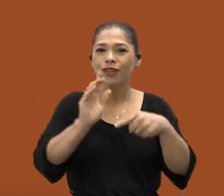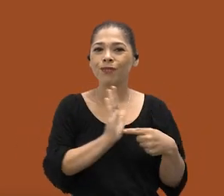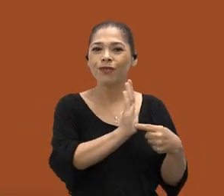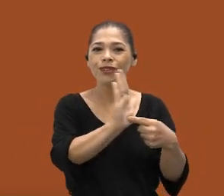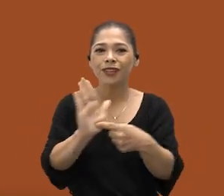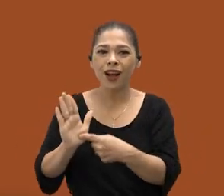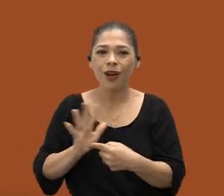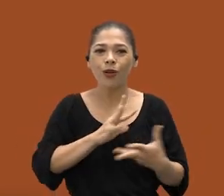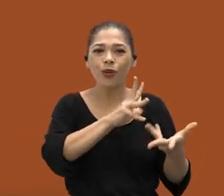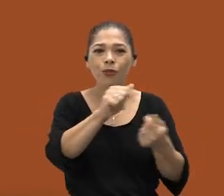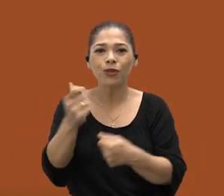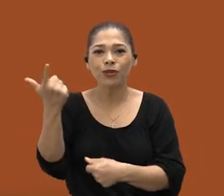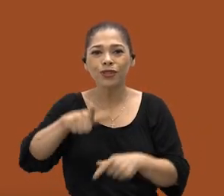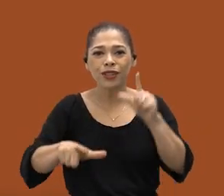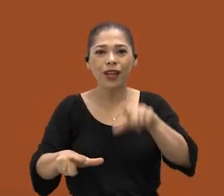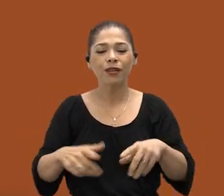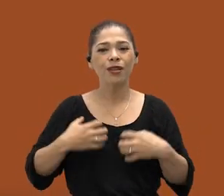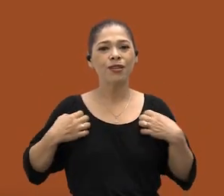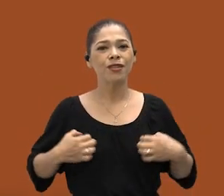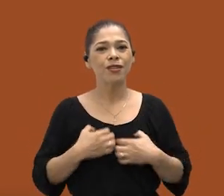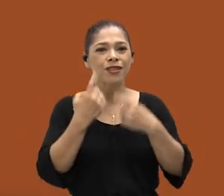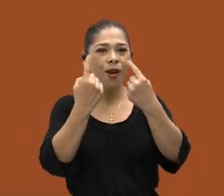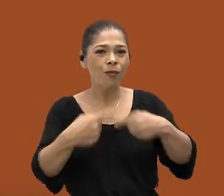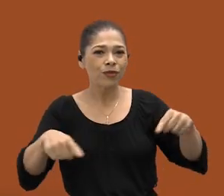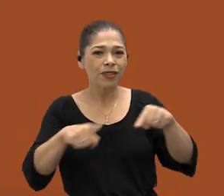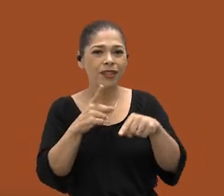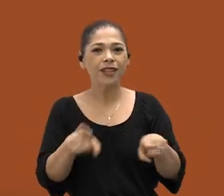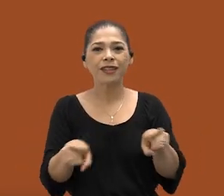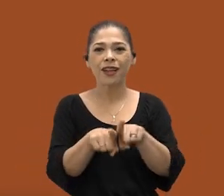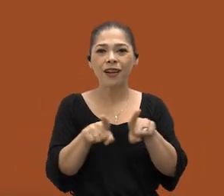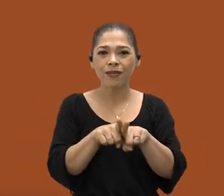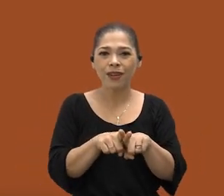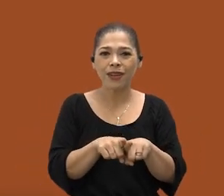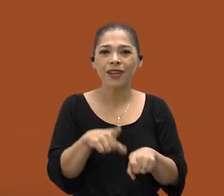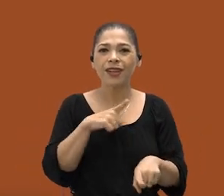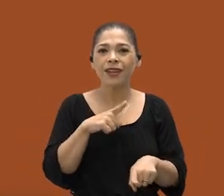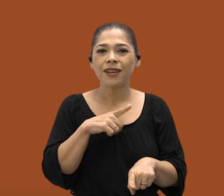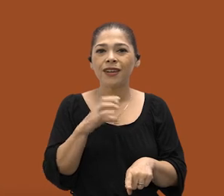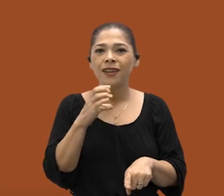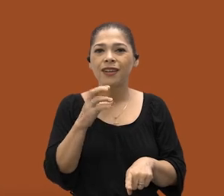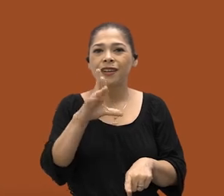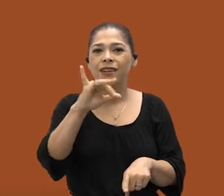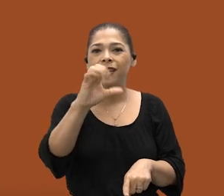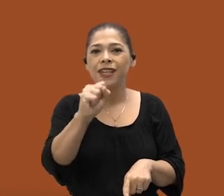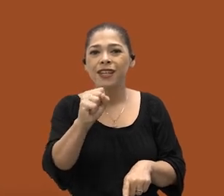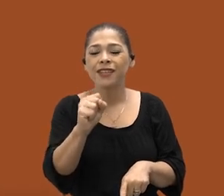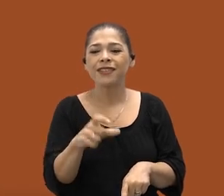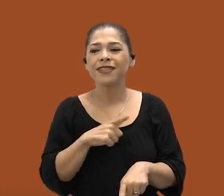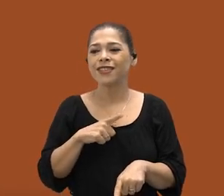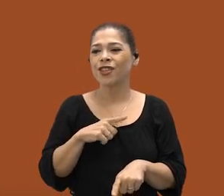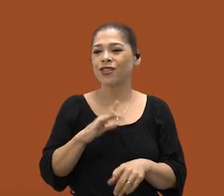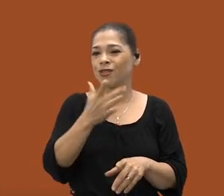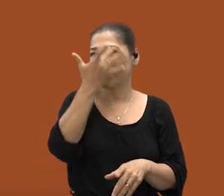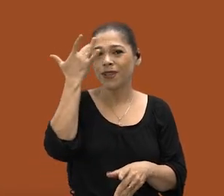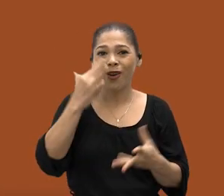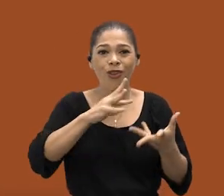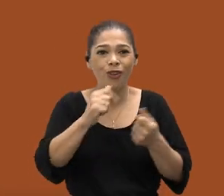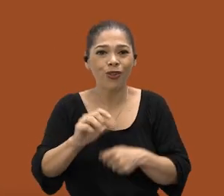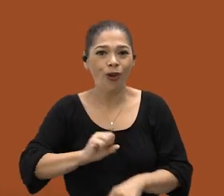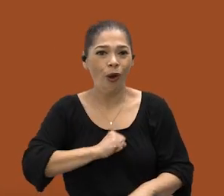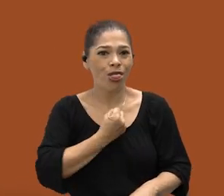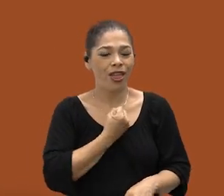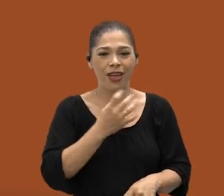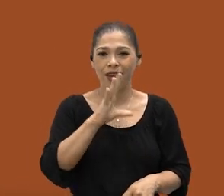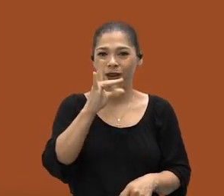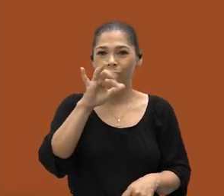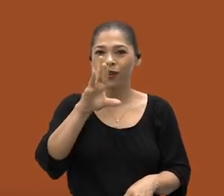que o mundo tá isso para que ele consegue trazer essas inquietações que ele via a mesma coisa de Chris Todo Mundo Odeia o Chris Aquilo é você pode ver